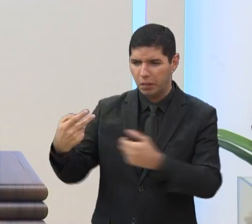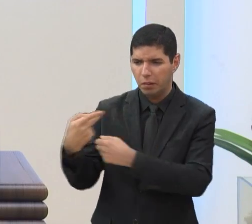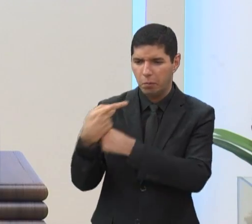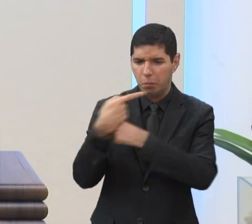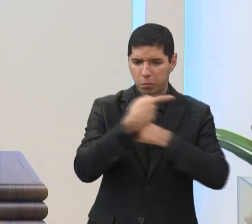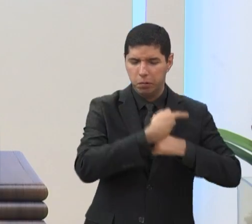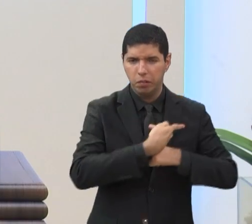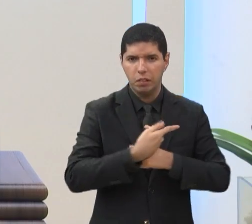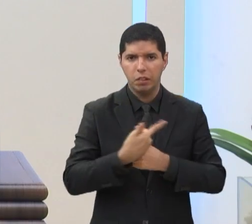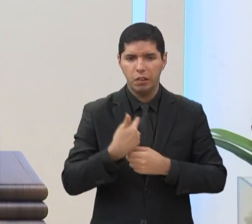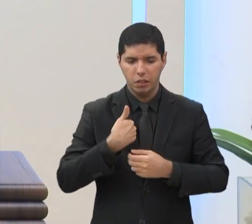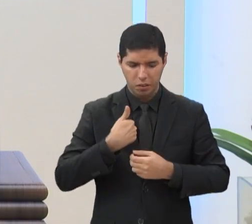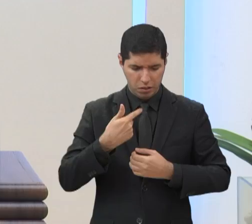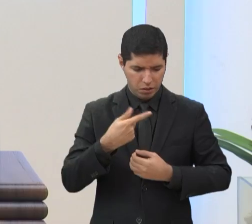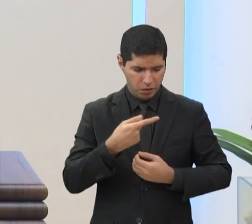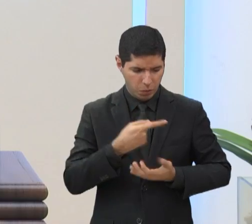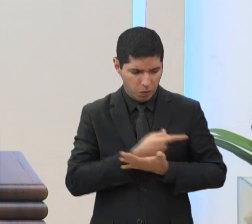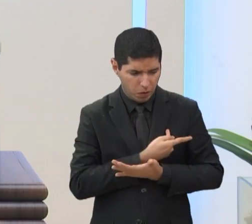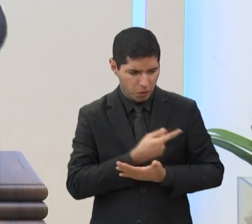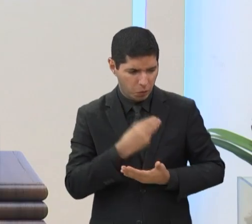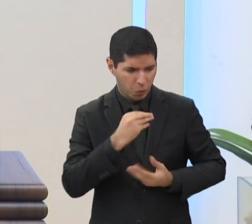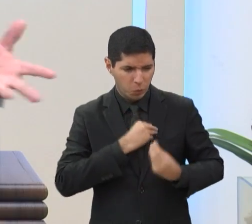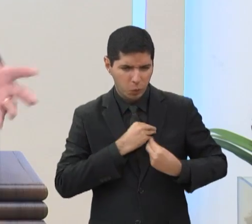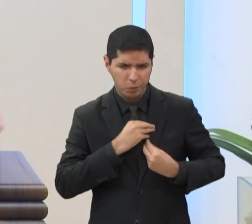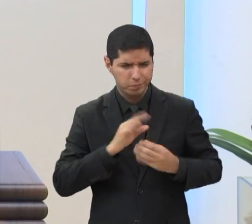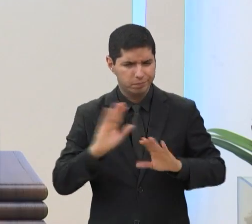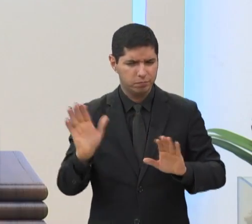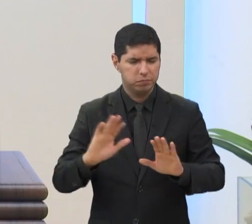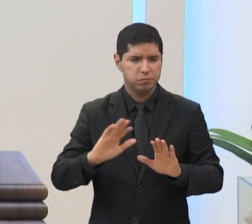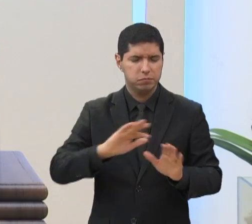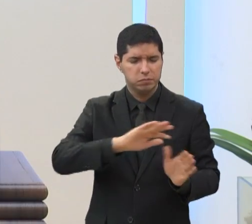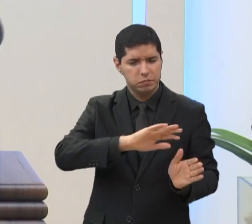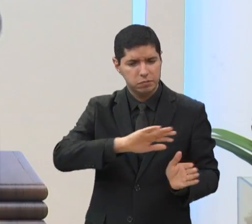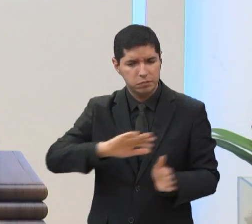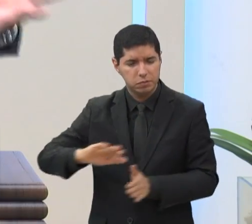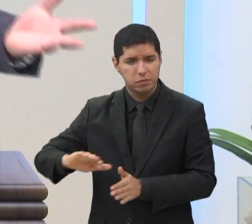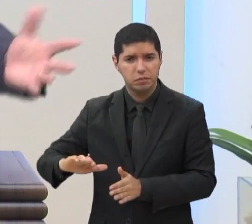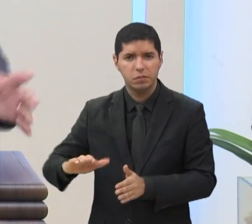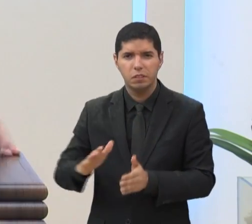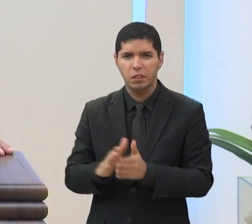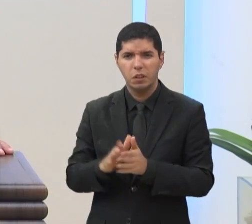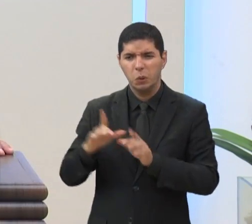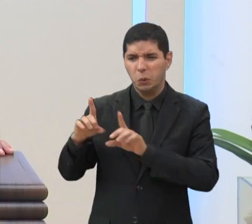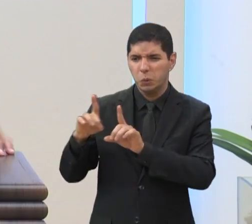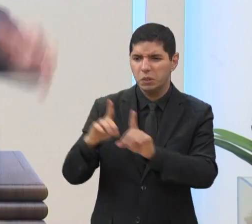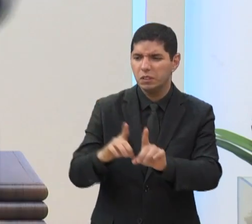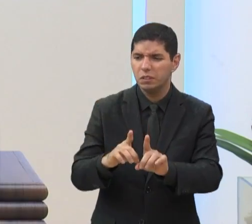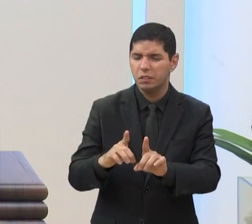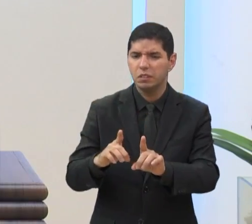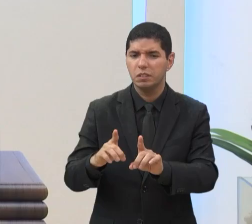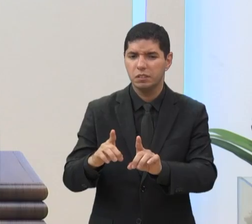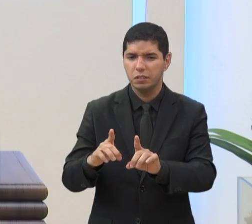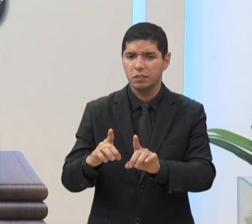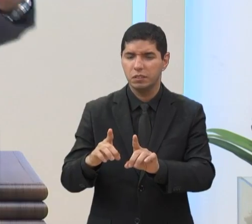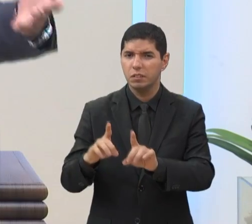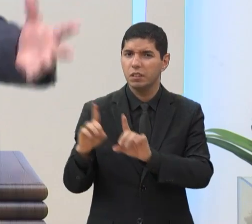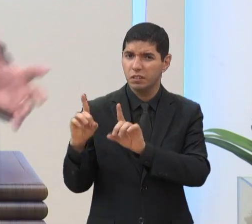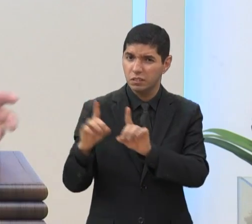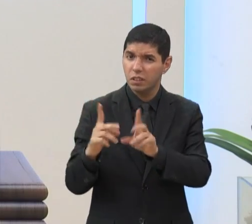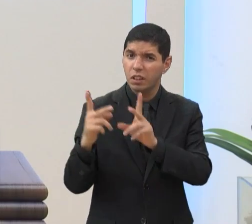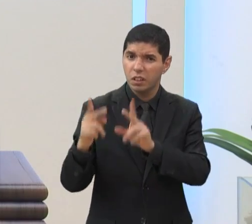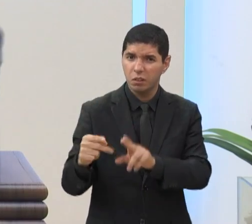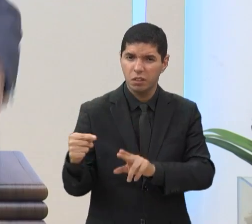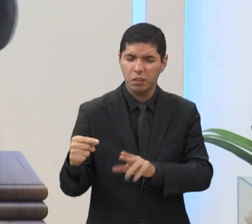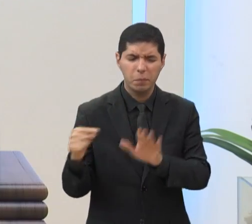discípulos quando perguntaram quem pecou, quem errou, foi ele ou seus pais? Porque os homens